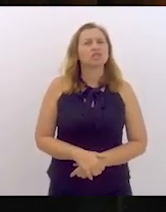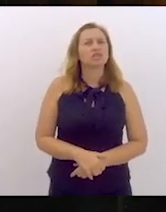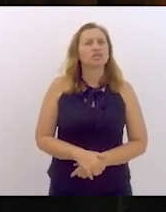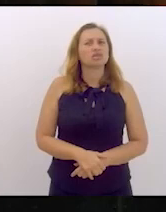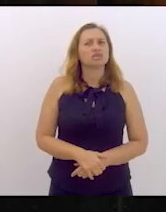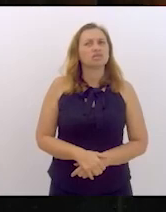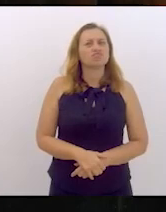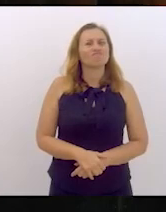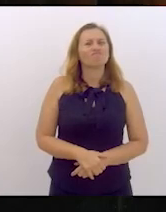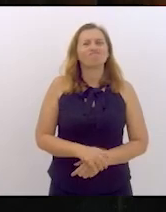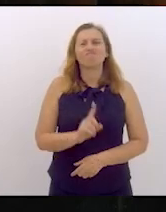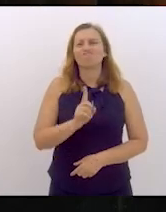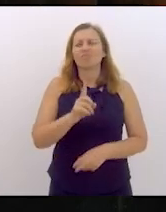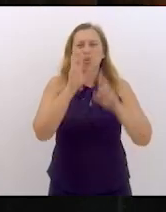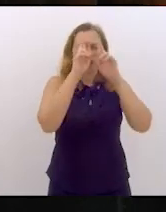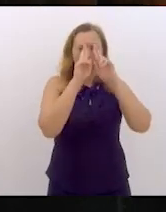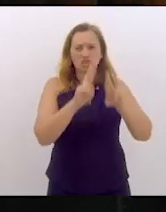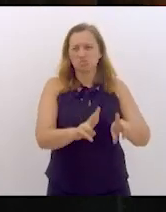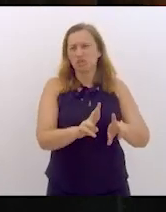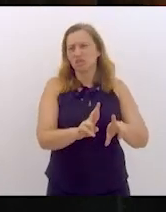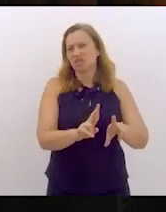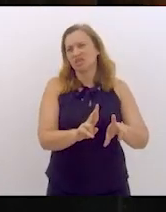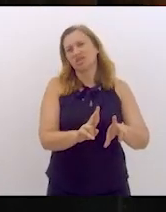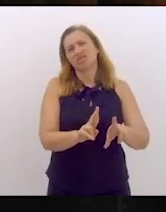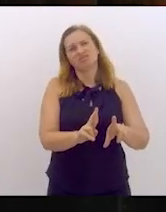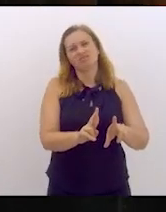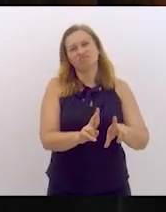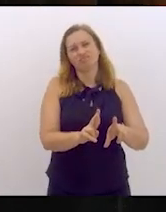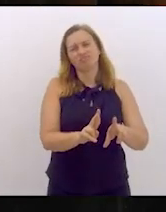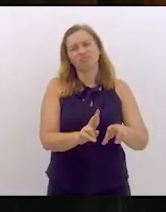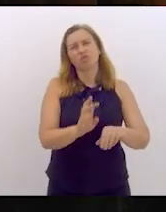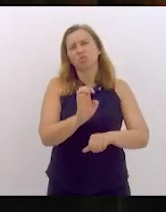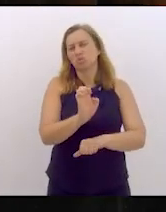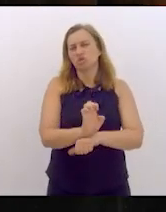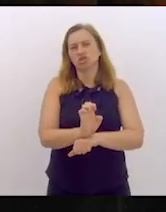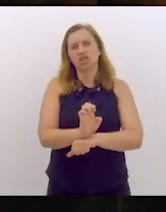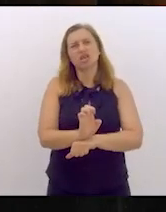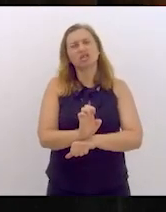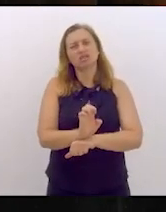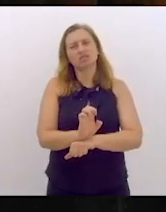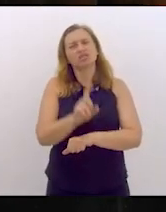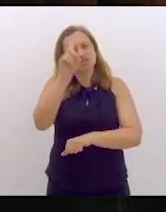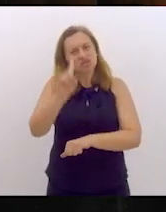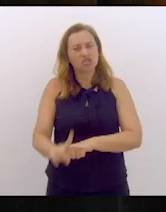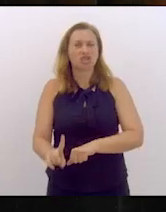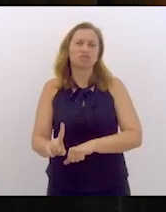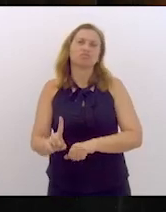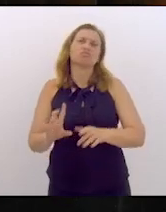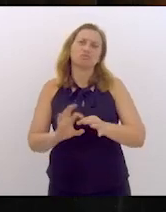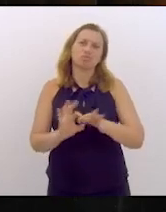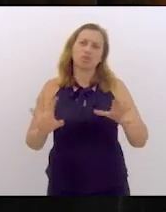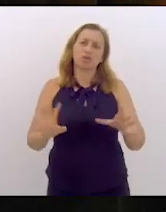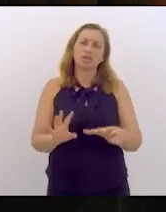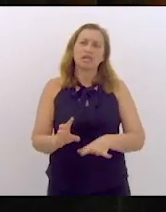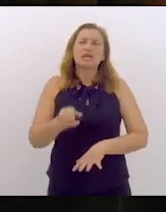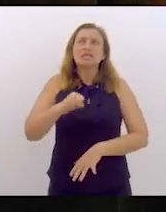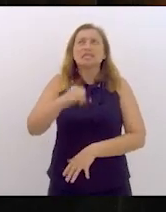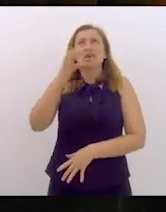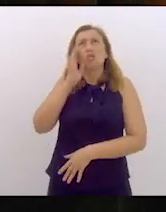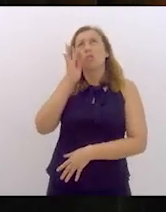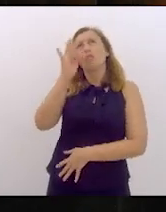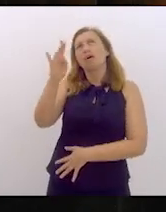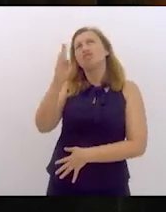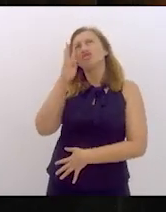de respeita profundamente o estado democrático de direito se eu for